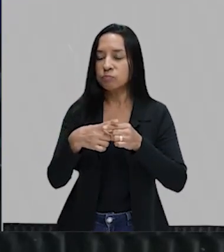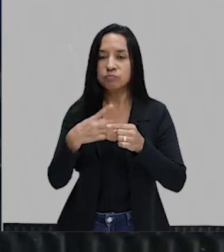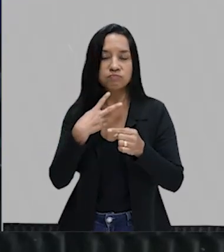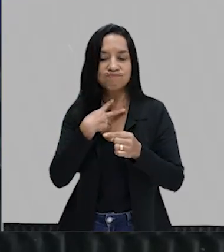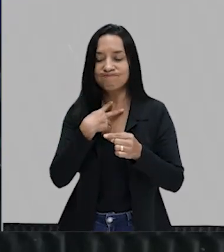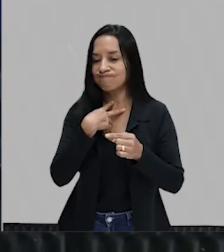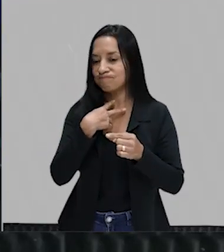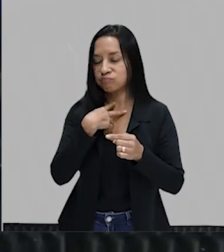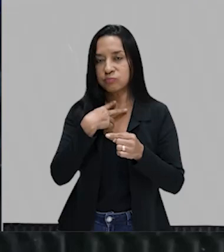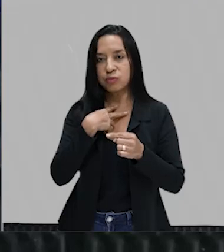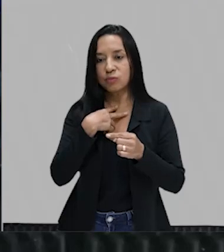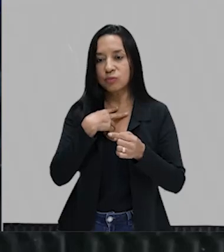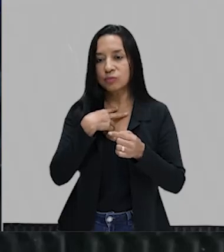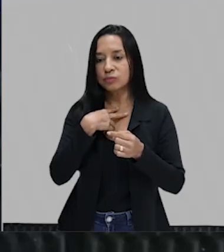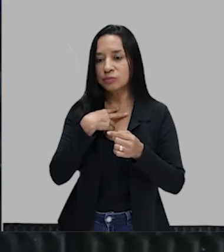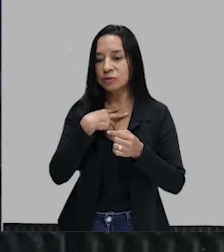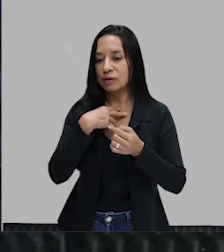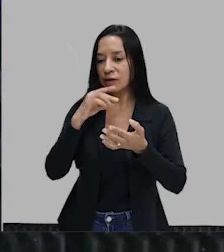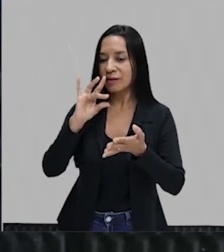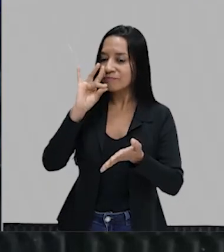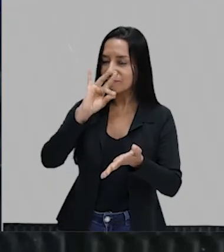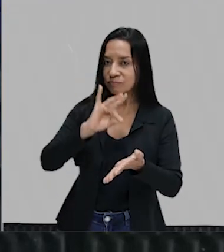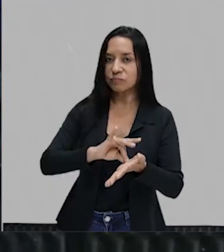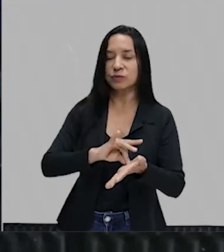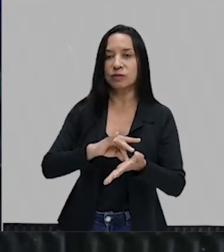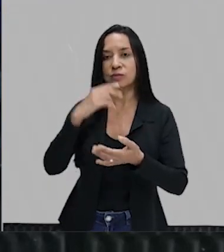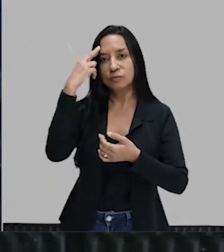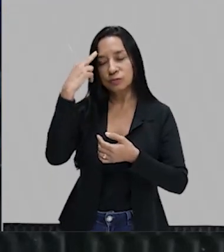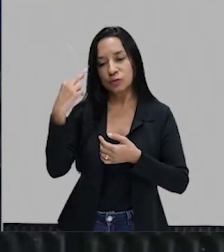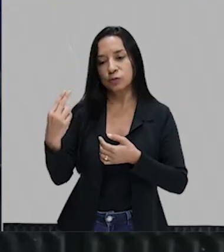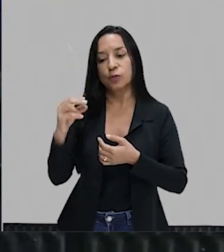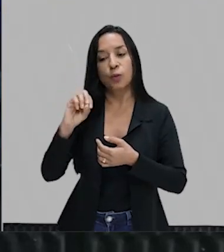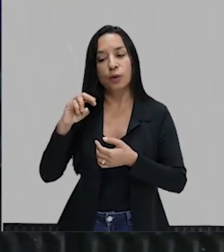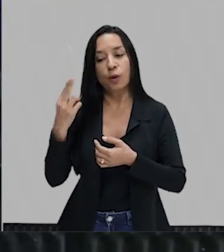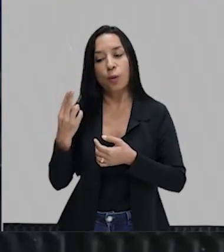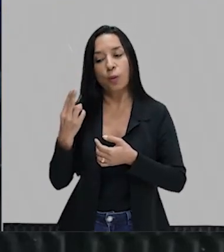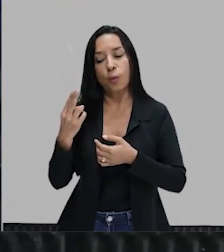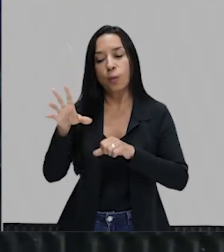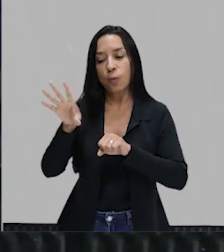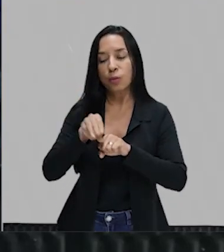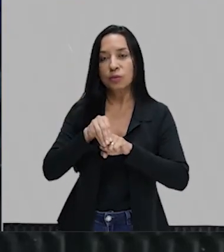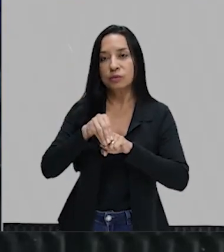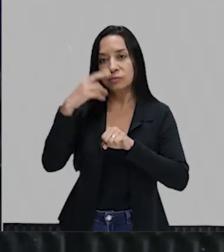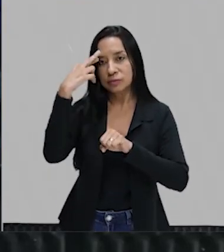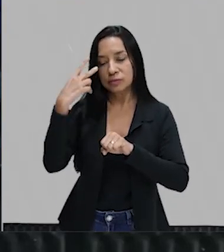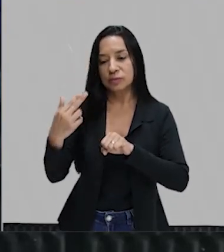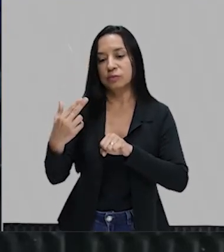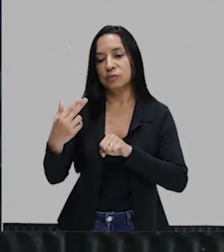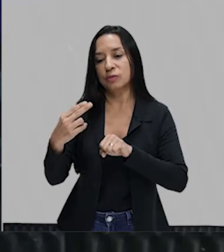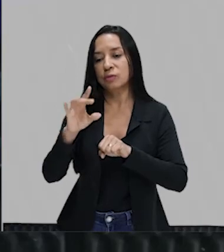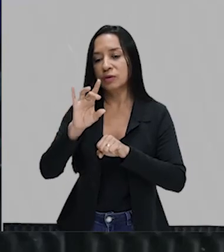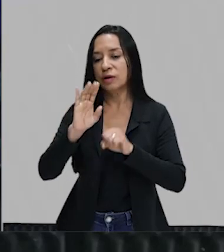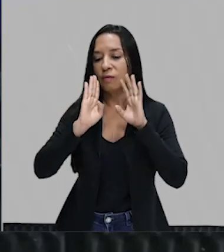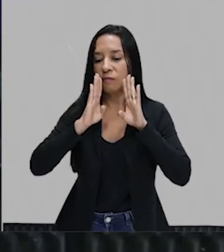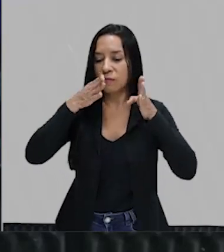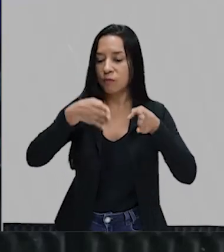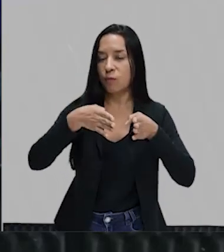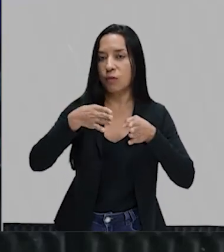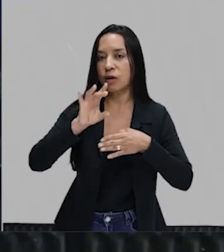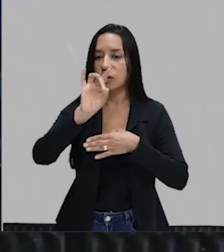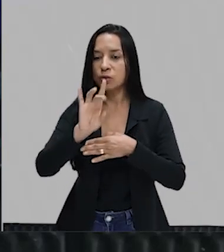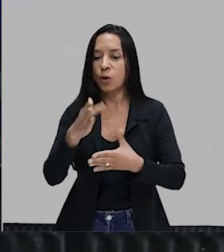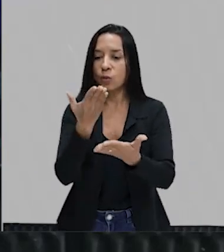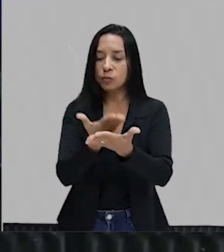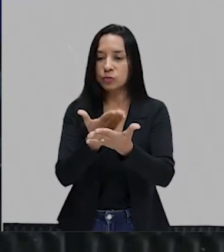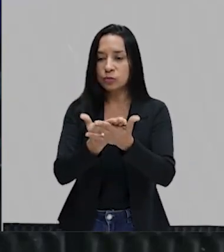nenhuma, afirmar que a história ou que o conhecimento histórico ele se dedica apenas ao estudo